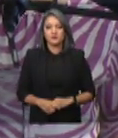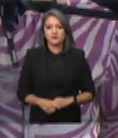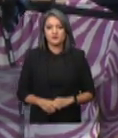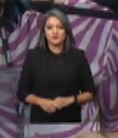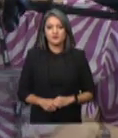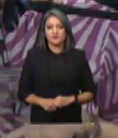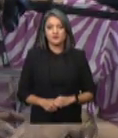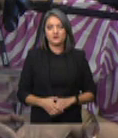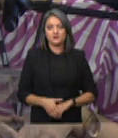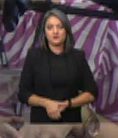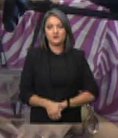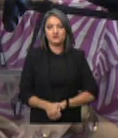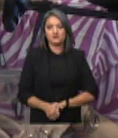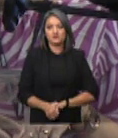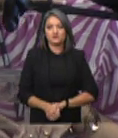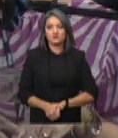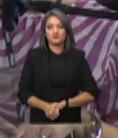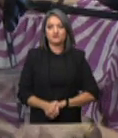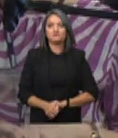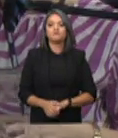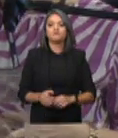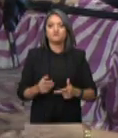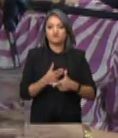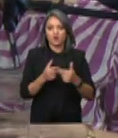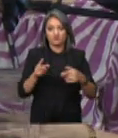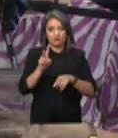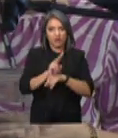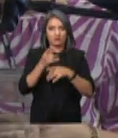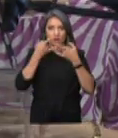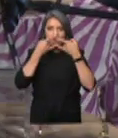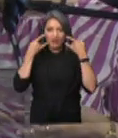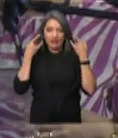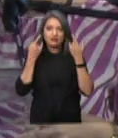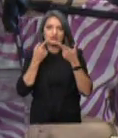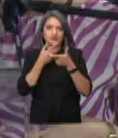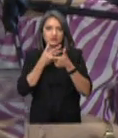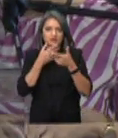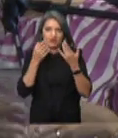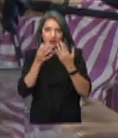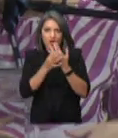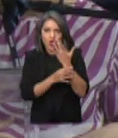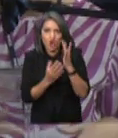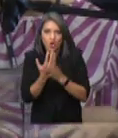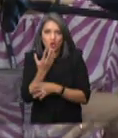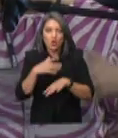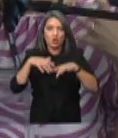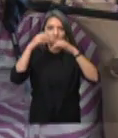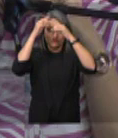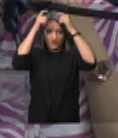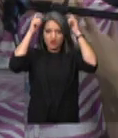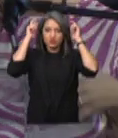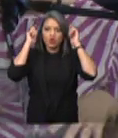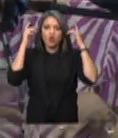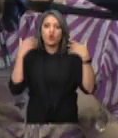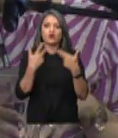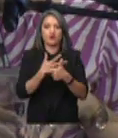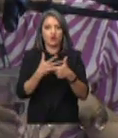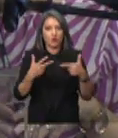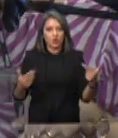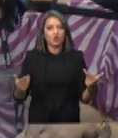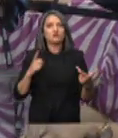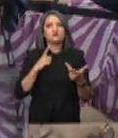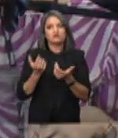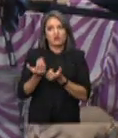equipamentos de proteção individual foram mais de 6 mil entre eles luvas toucas máscara de